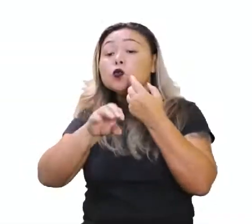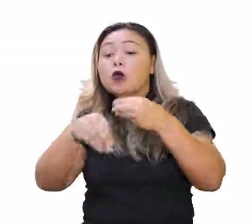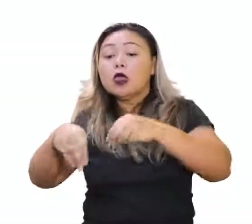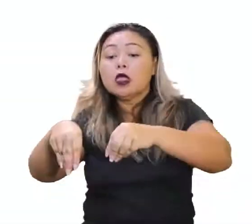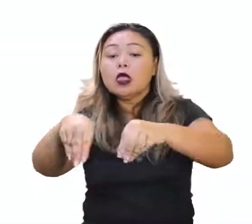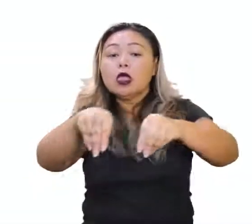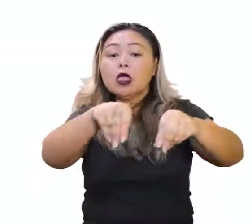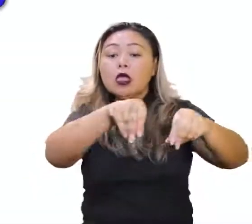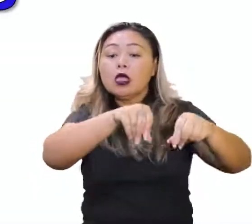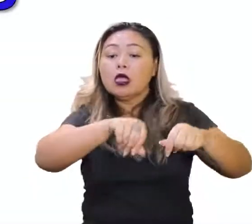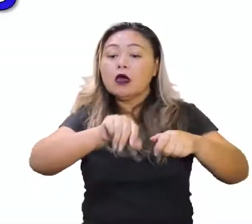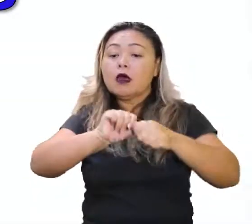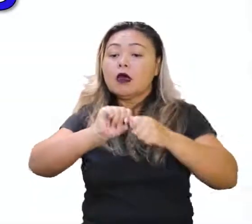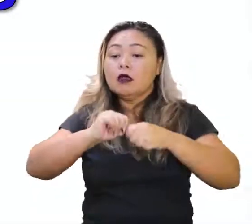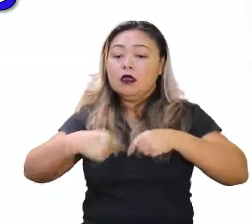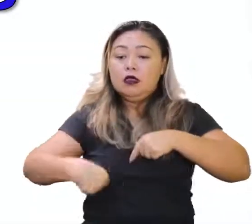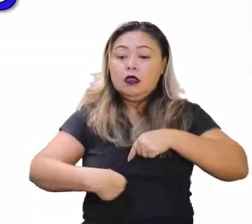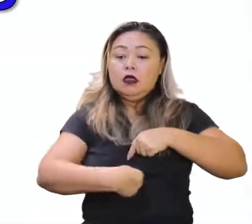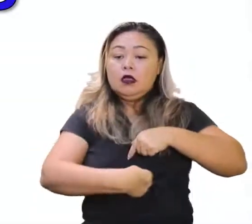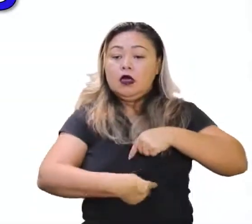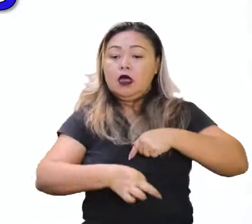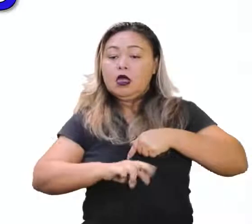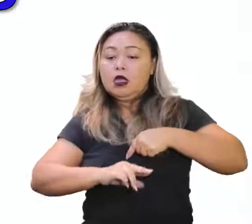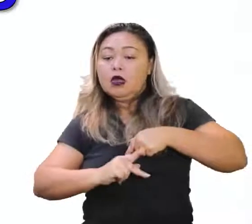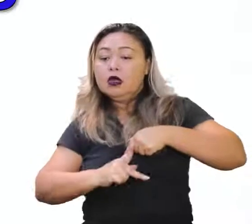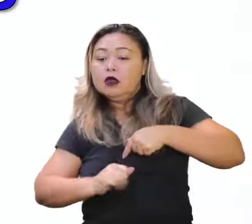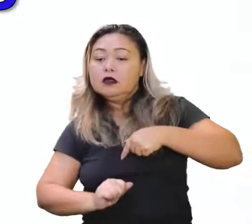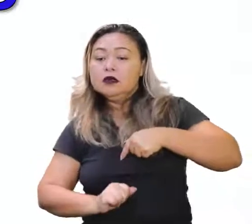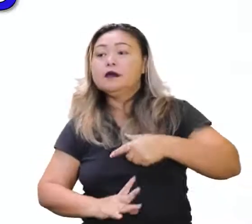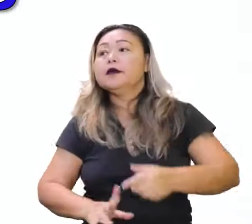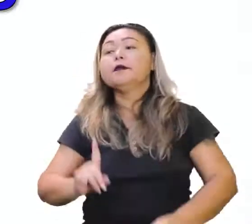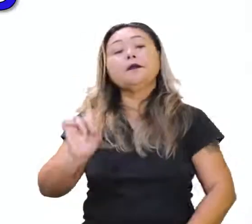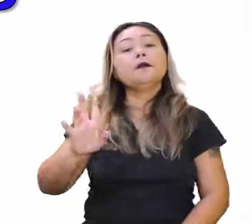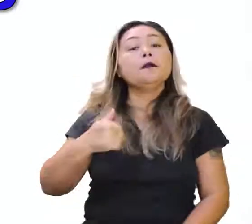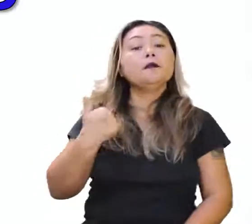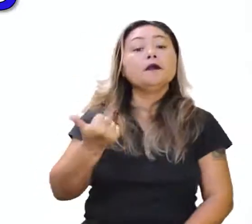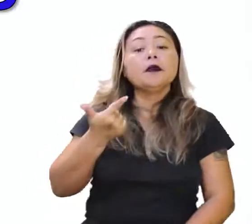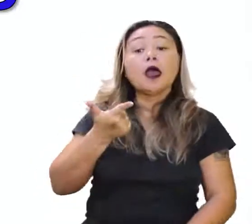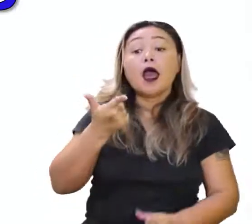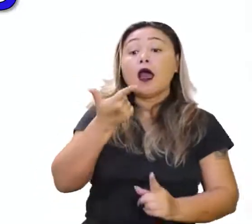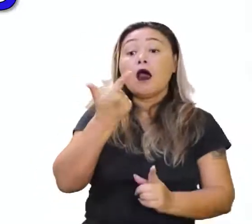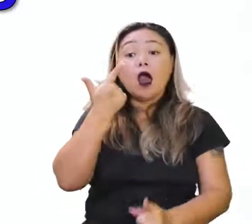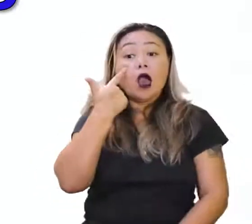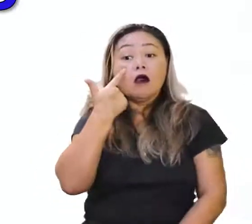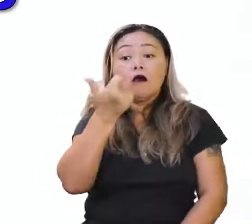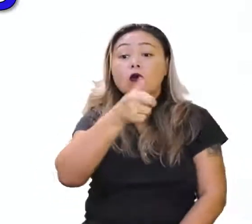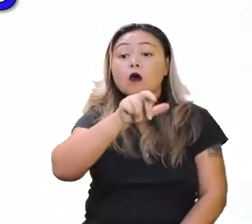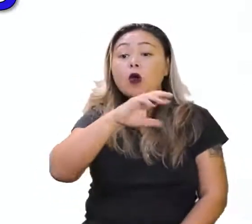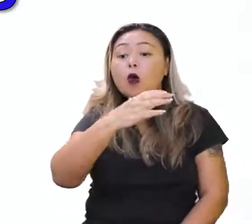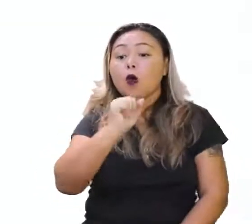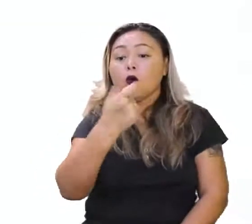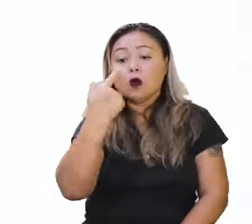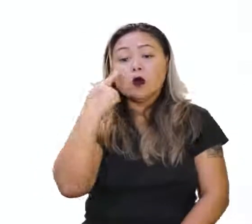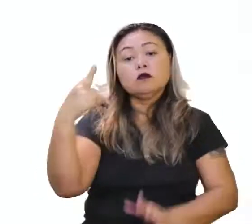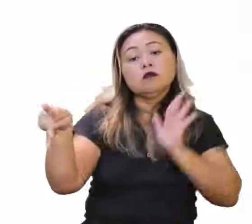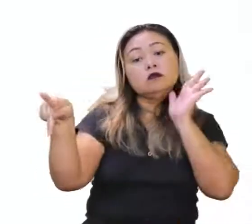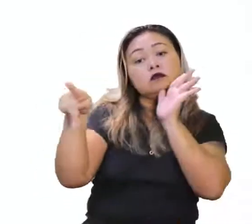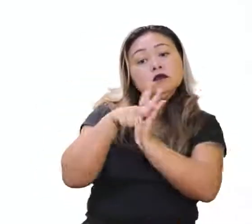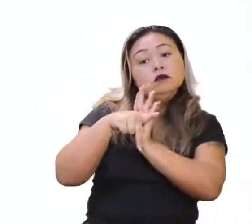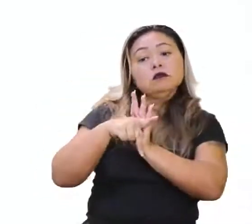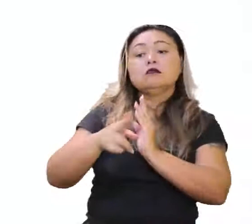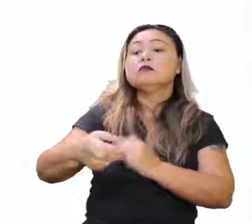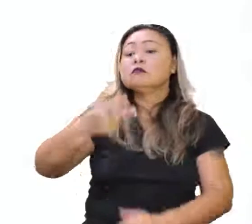esterco, a tripa. Vamos, então, ver algumas raças de